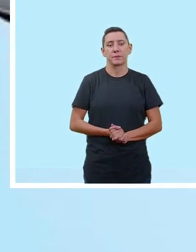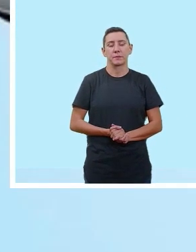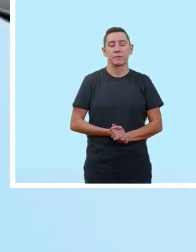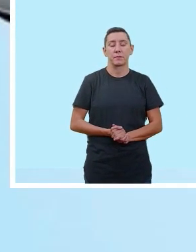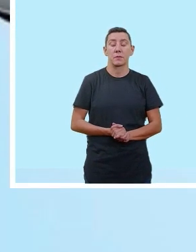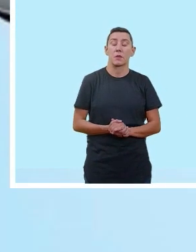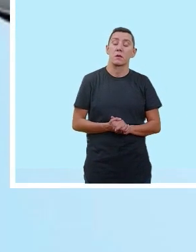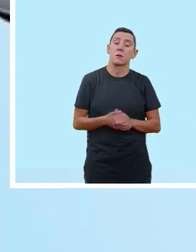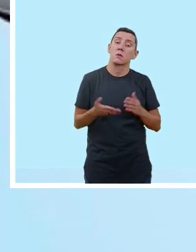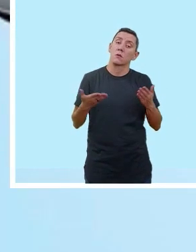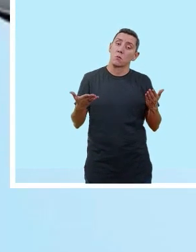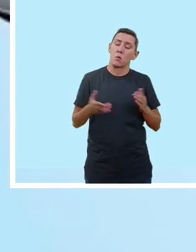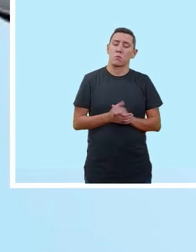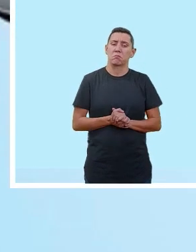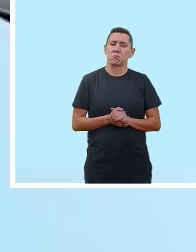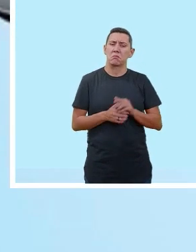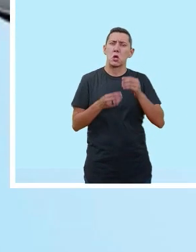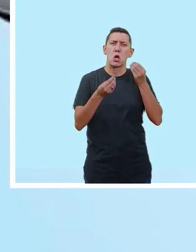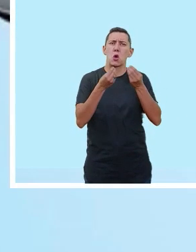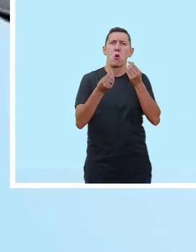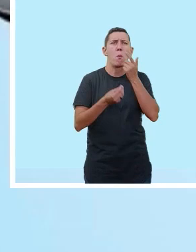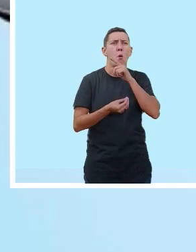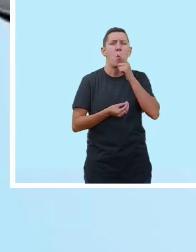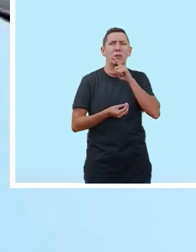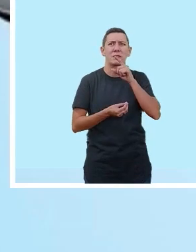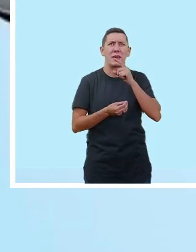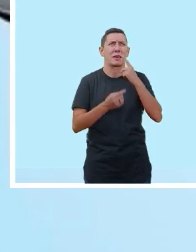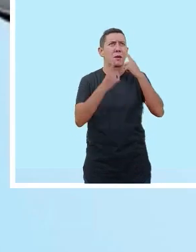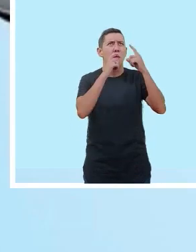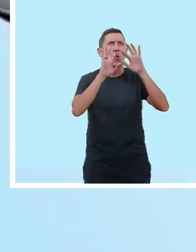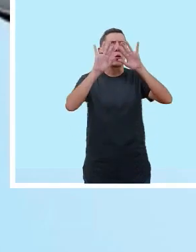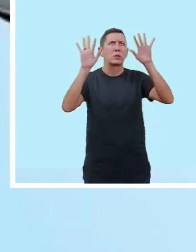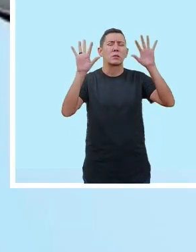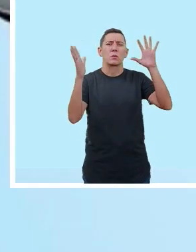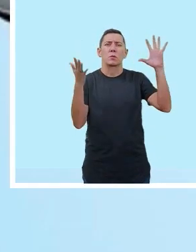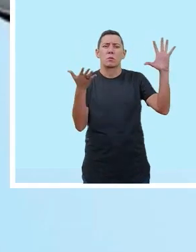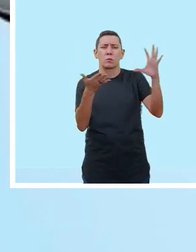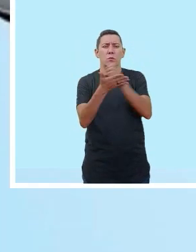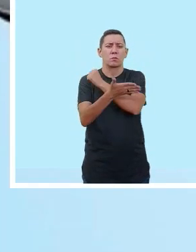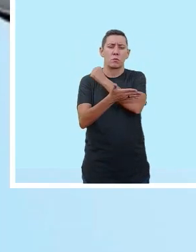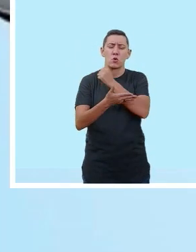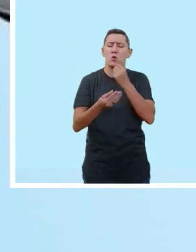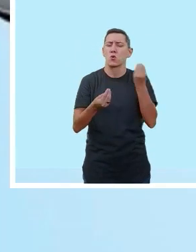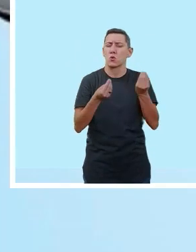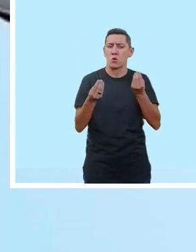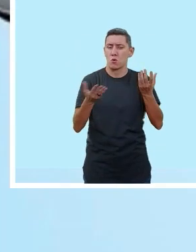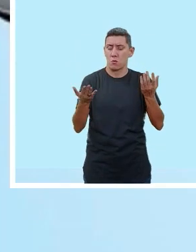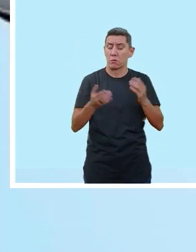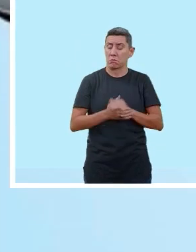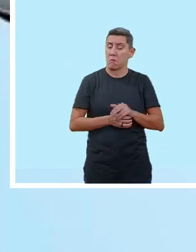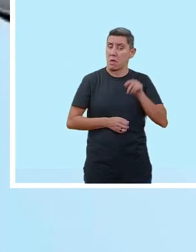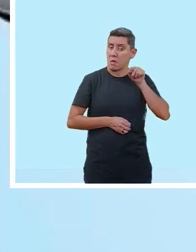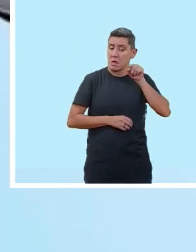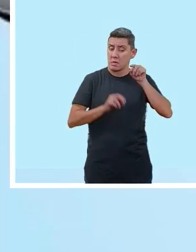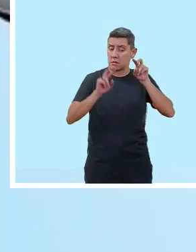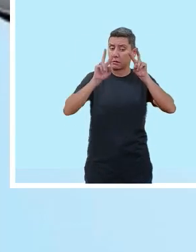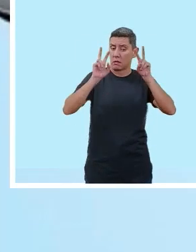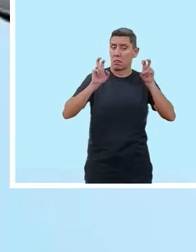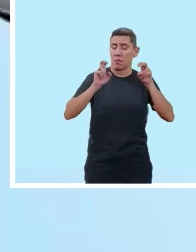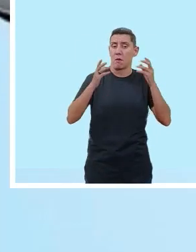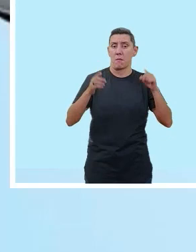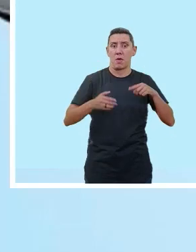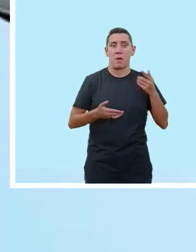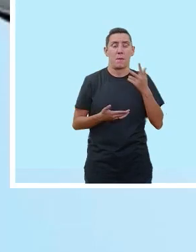Bom, neutralidade de carbono é um tema bem atual, né? Ele está diretamente